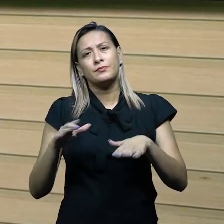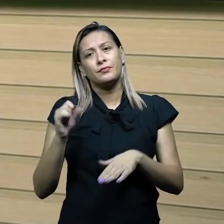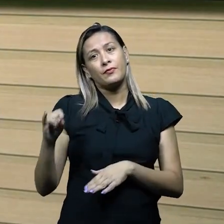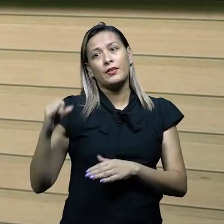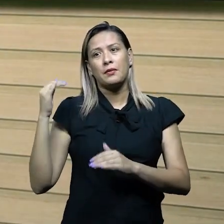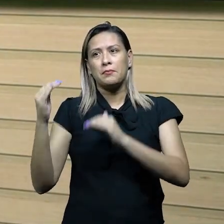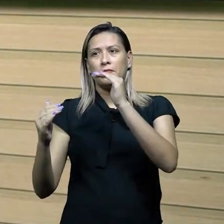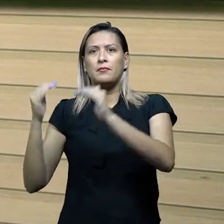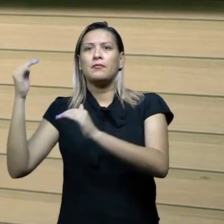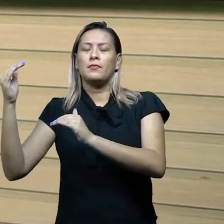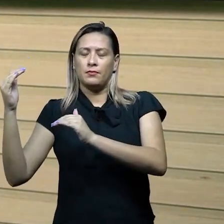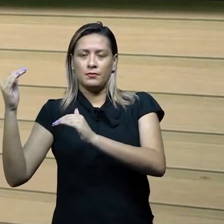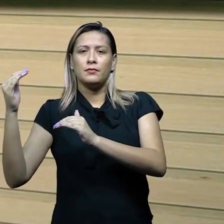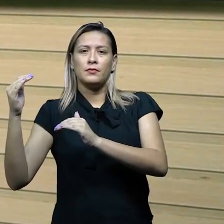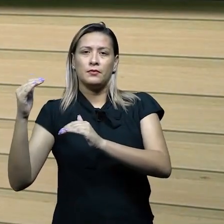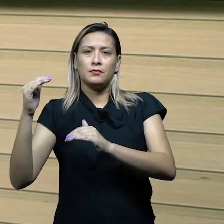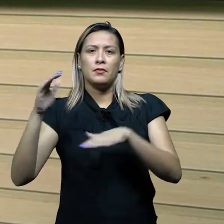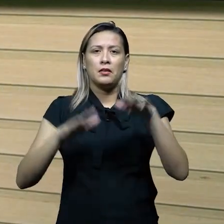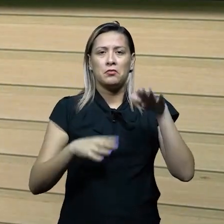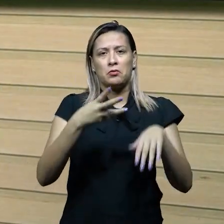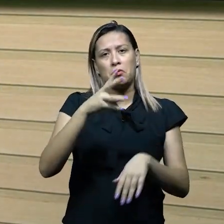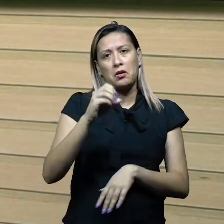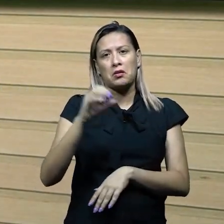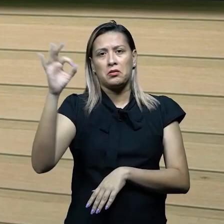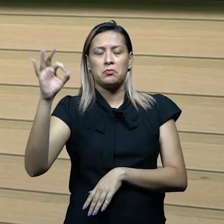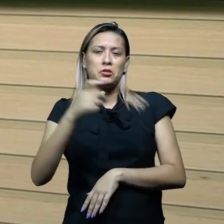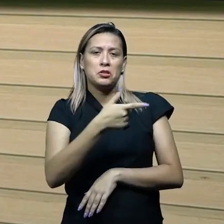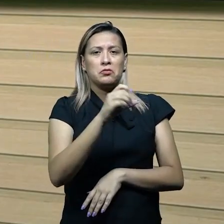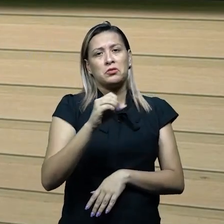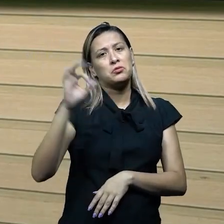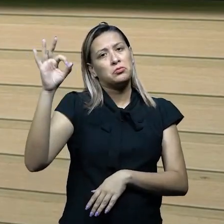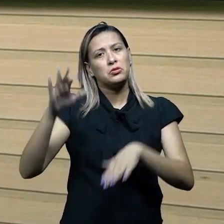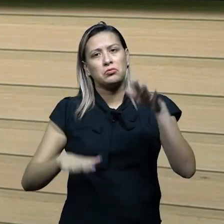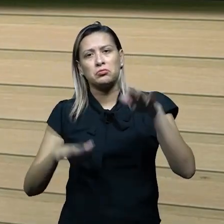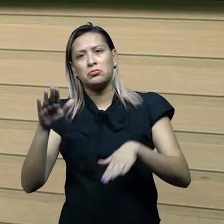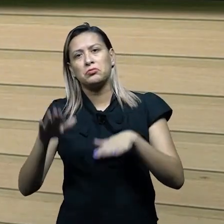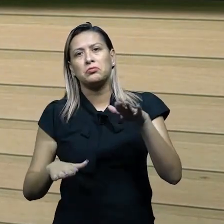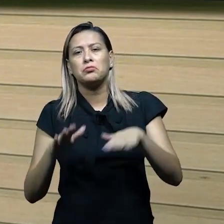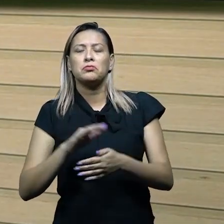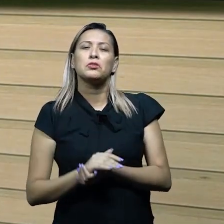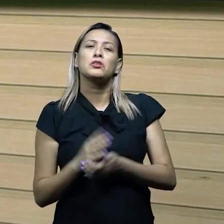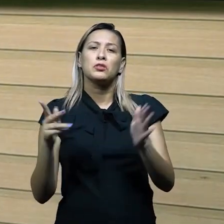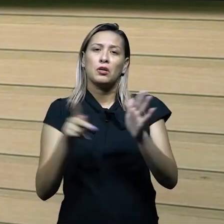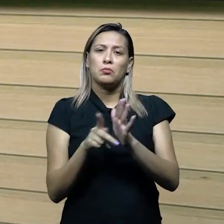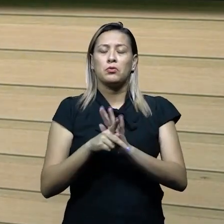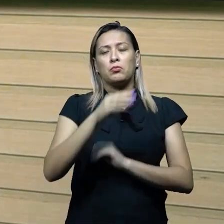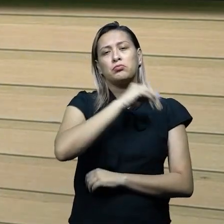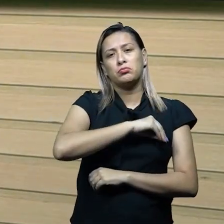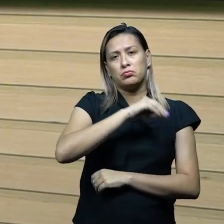do nível, dependendo do grau, ela é 10, 20 ou 40%. A periculosidade já não é mais em cima do